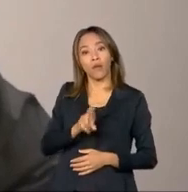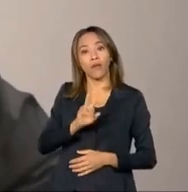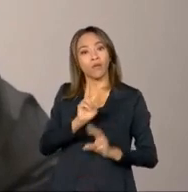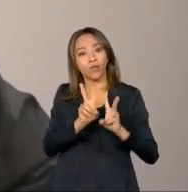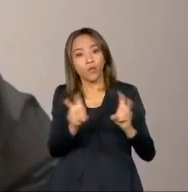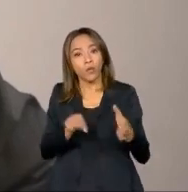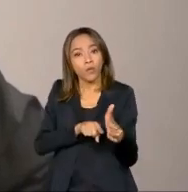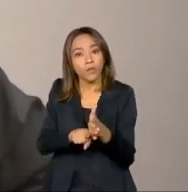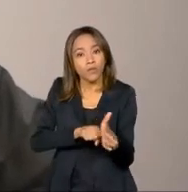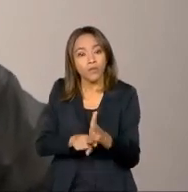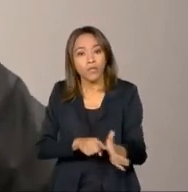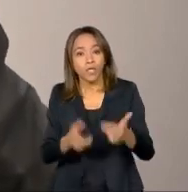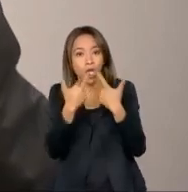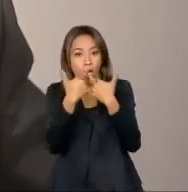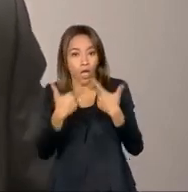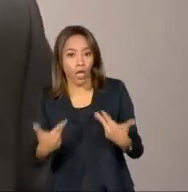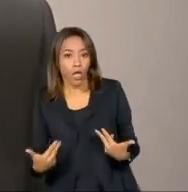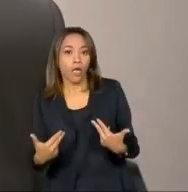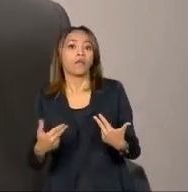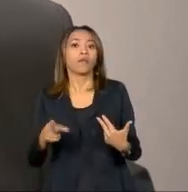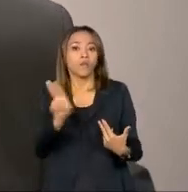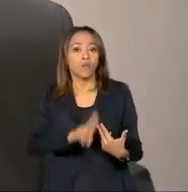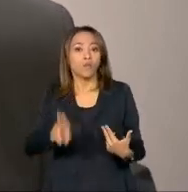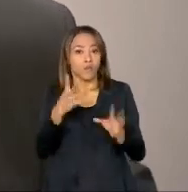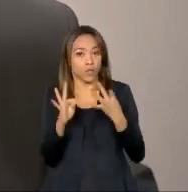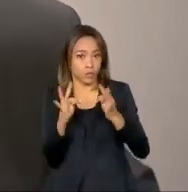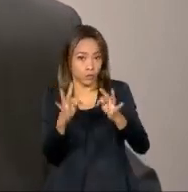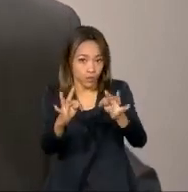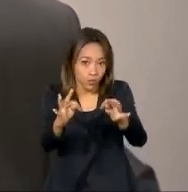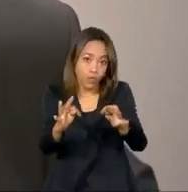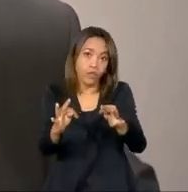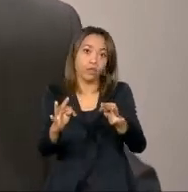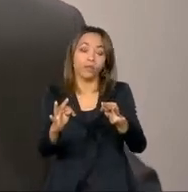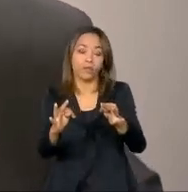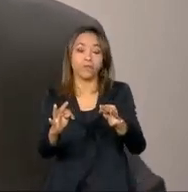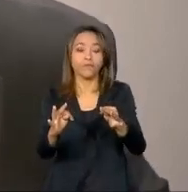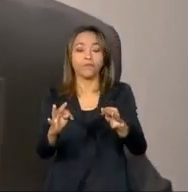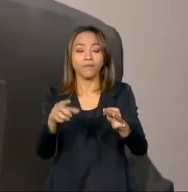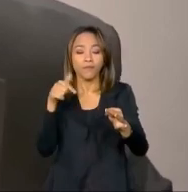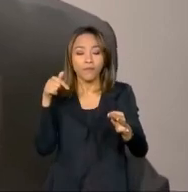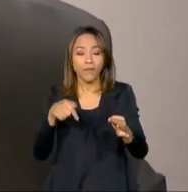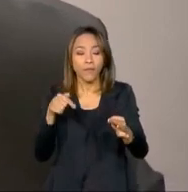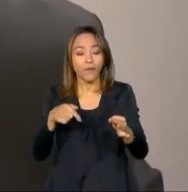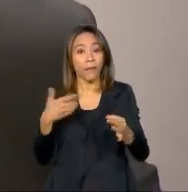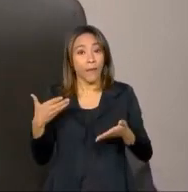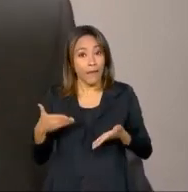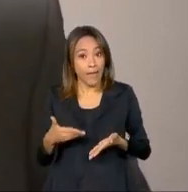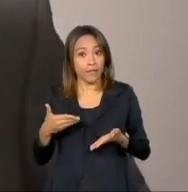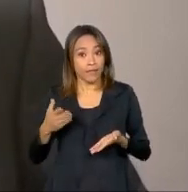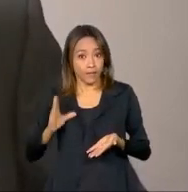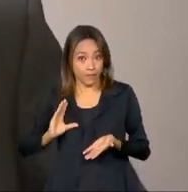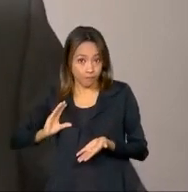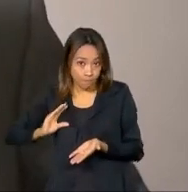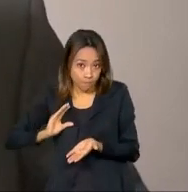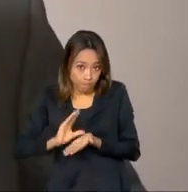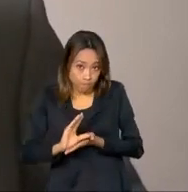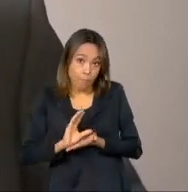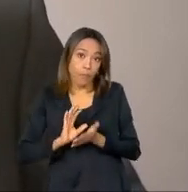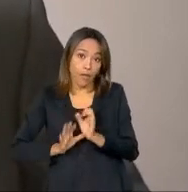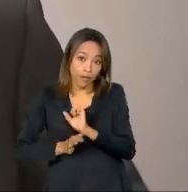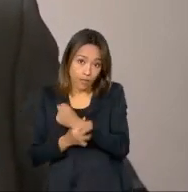desenvolvimento, inovação e digitalização. Então, essa parte do crédito está